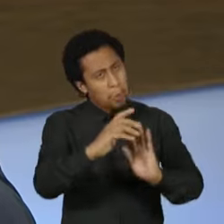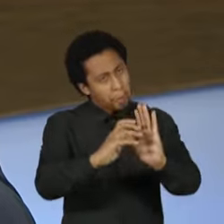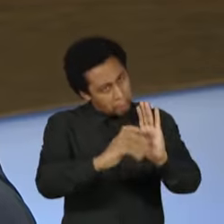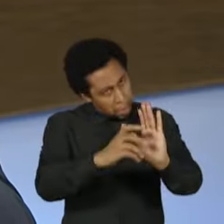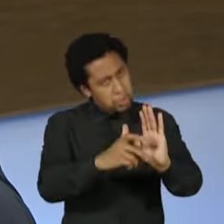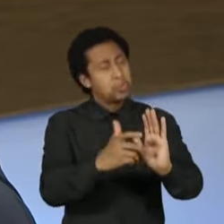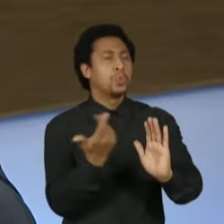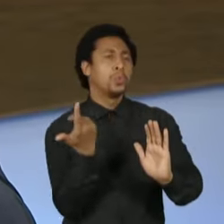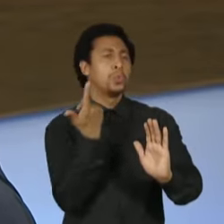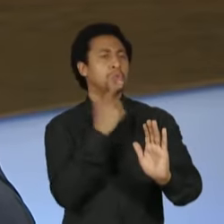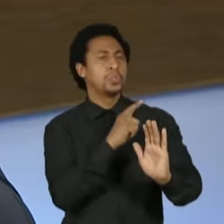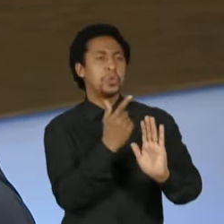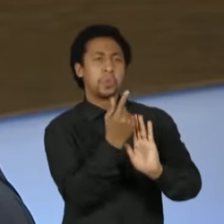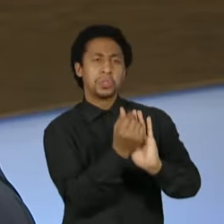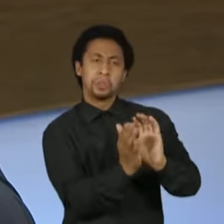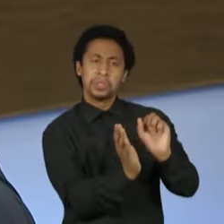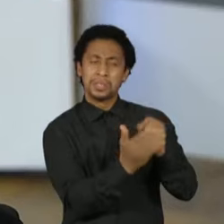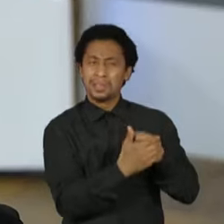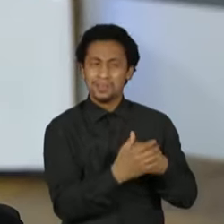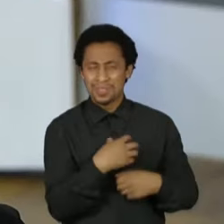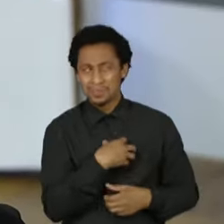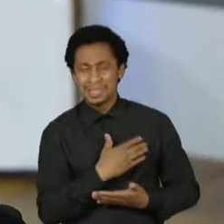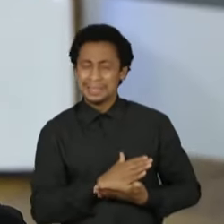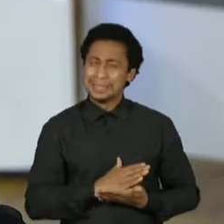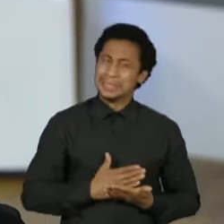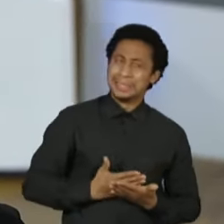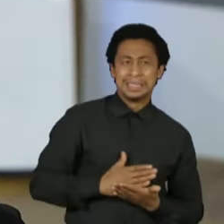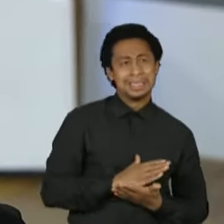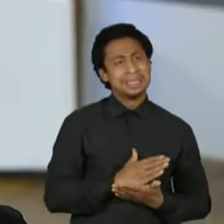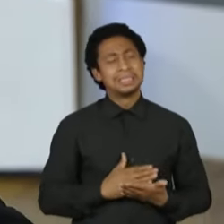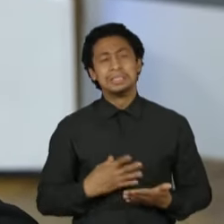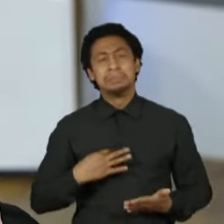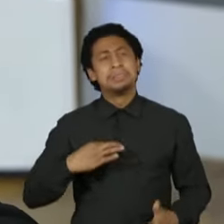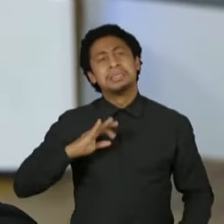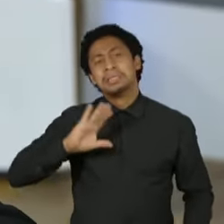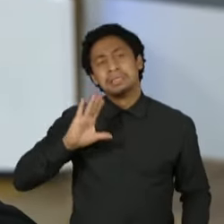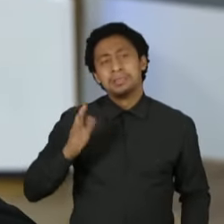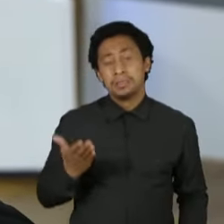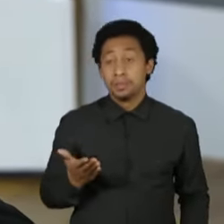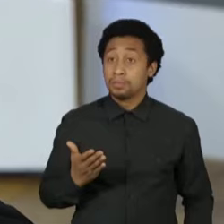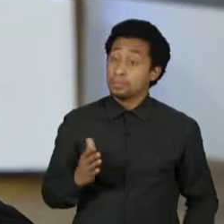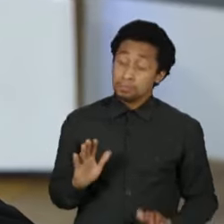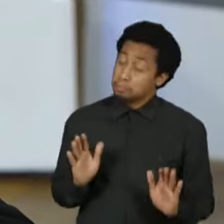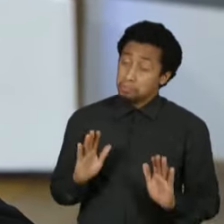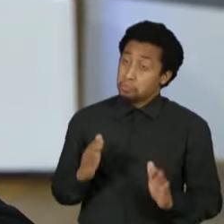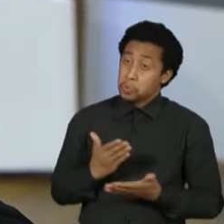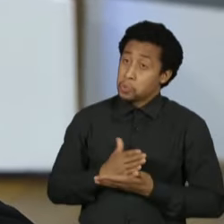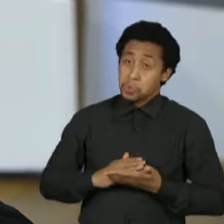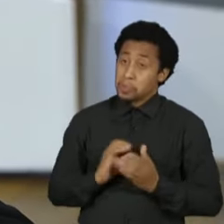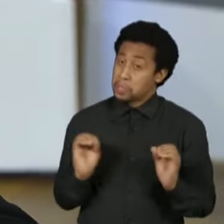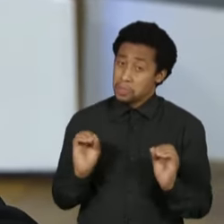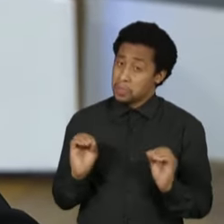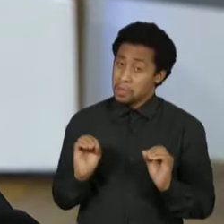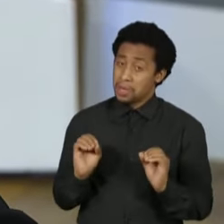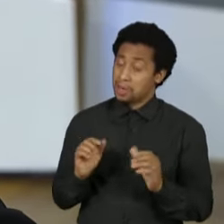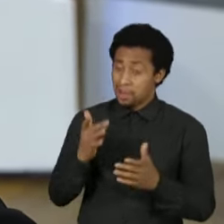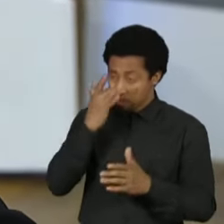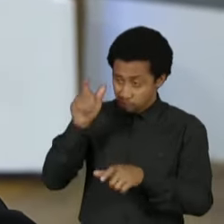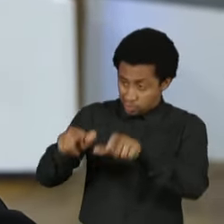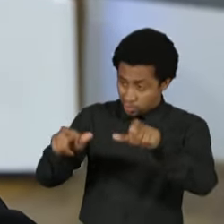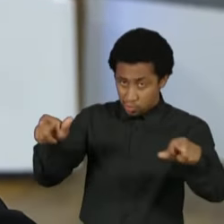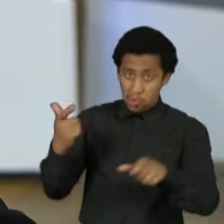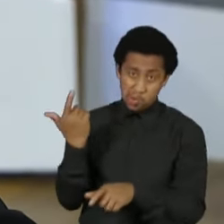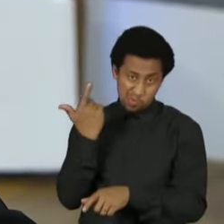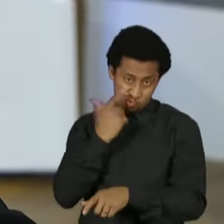não causa um desconforto para a sua campanha? De jeito nenhum. Muito pelo contrário, eles não estiveram comigo, não estão comigo agora e não estiveram